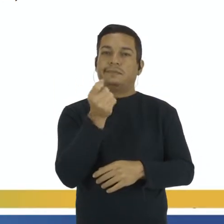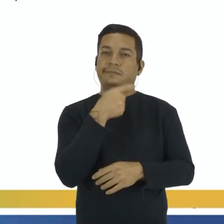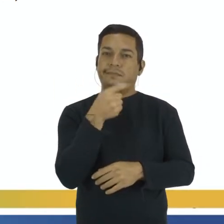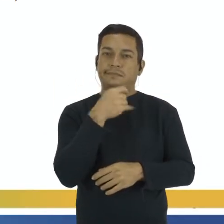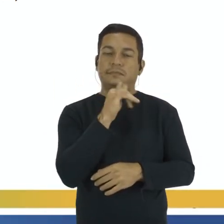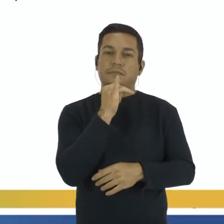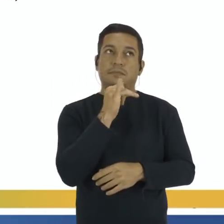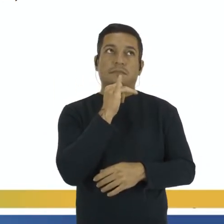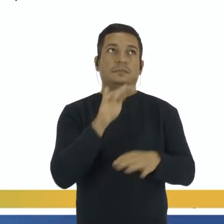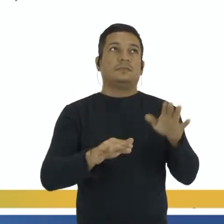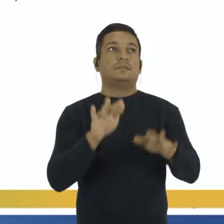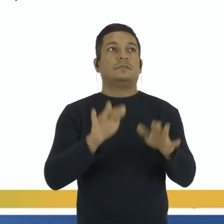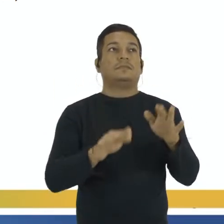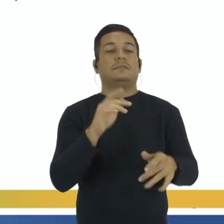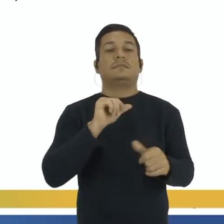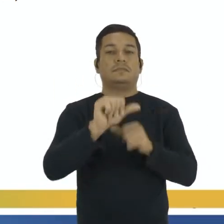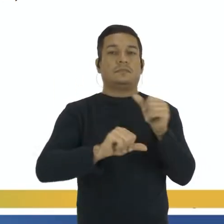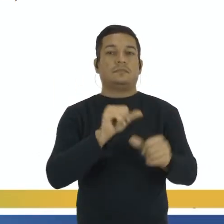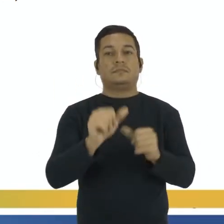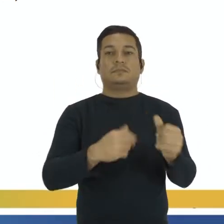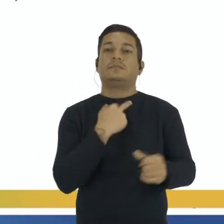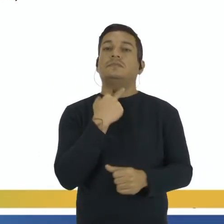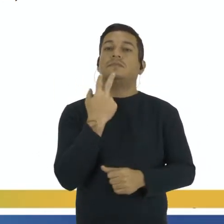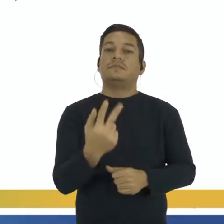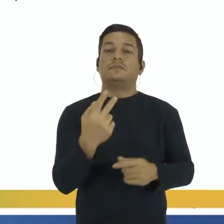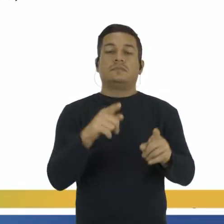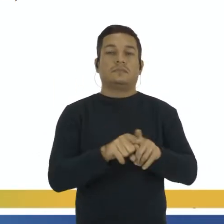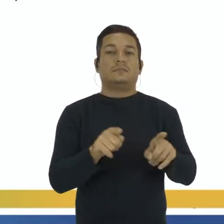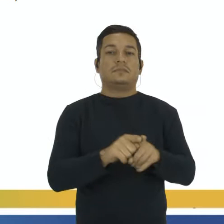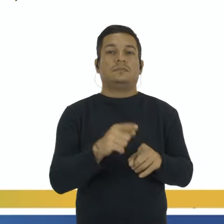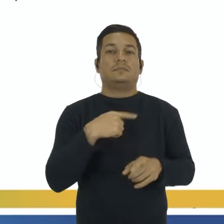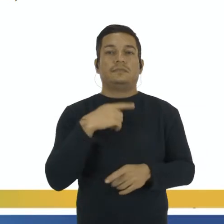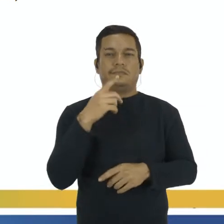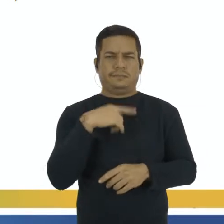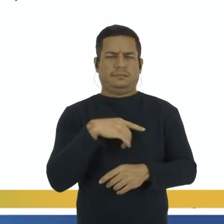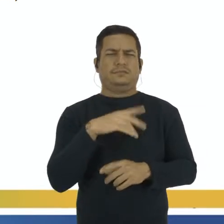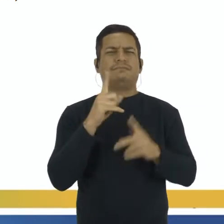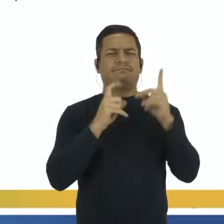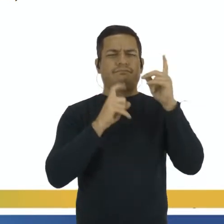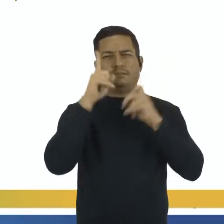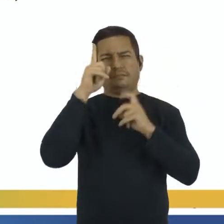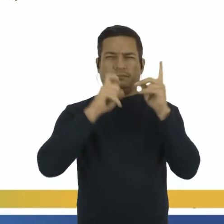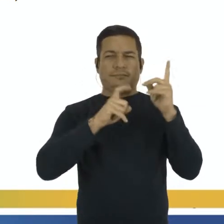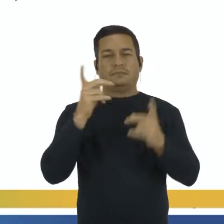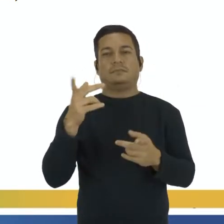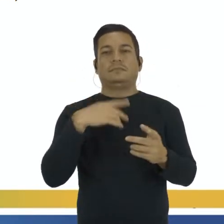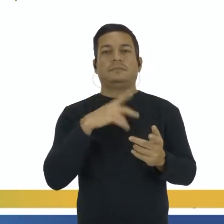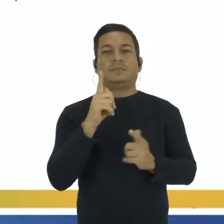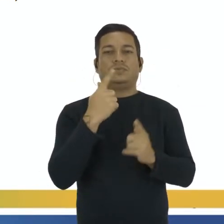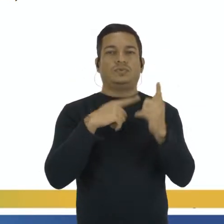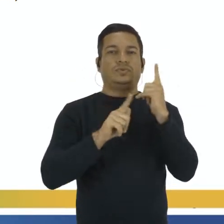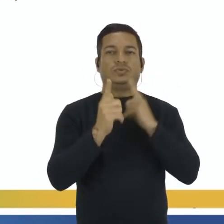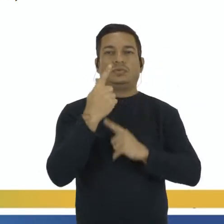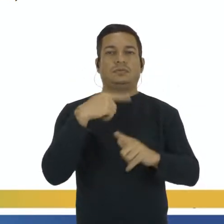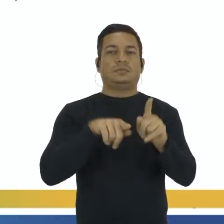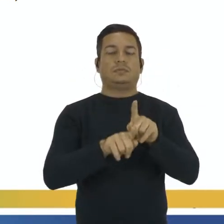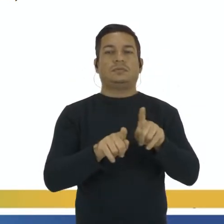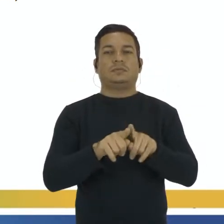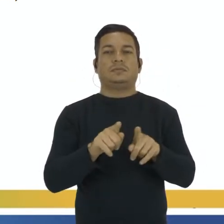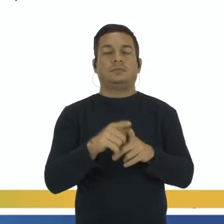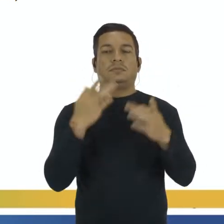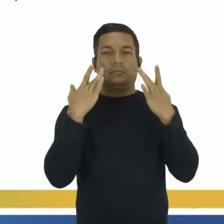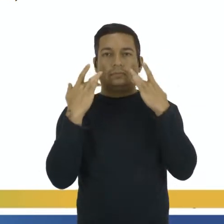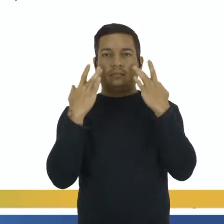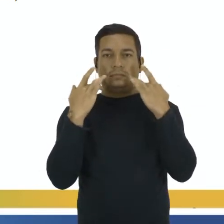exemplo, muitas vezes nós mudamos a entonação da voz, nós fazemos caretas, né? Nós fazemos gesticulações,